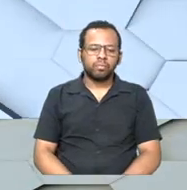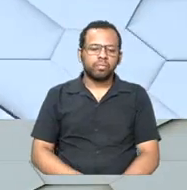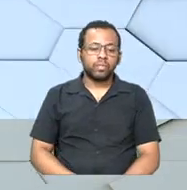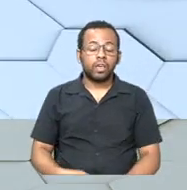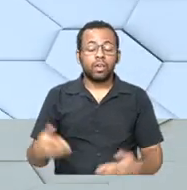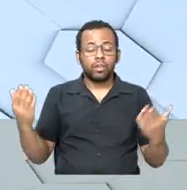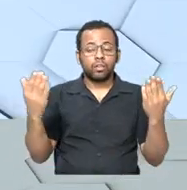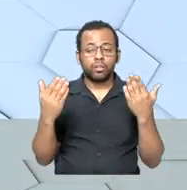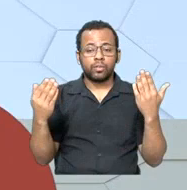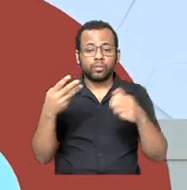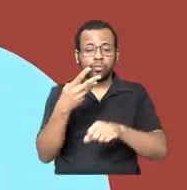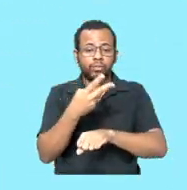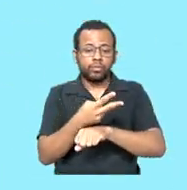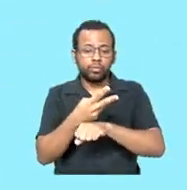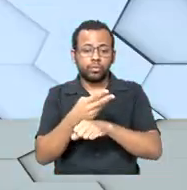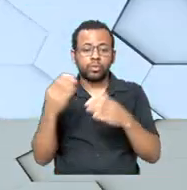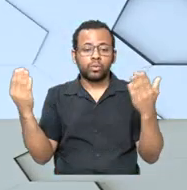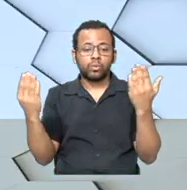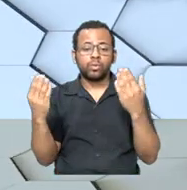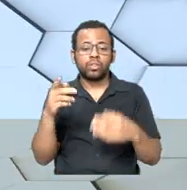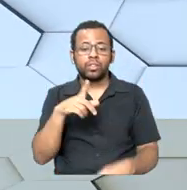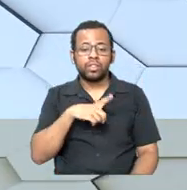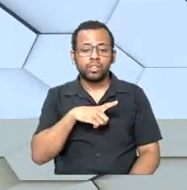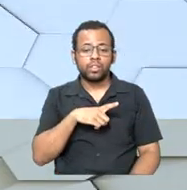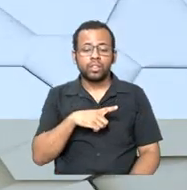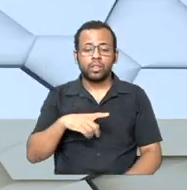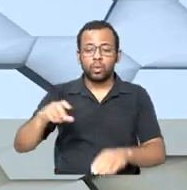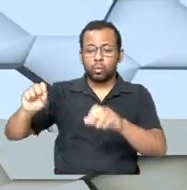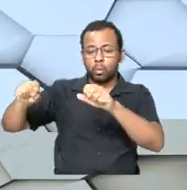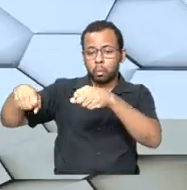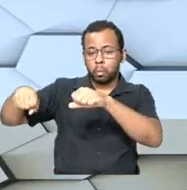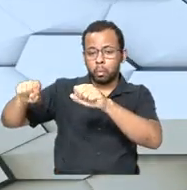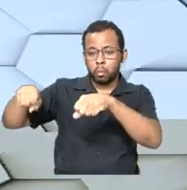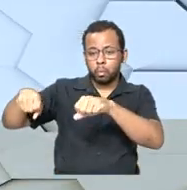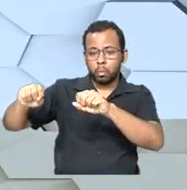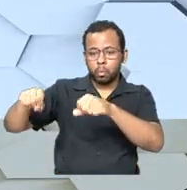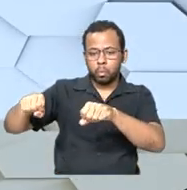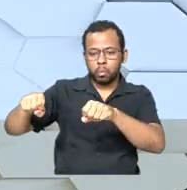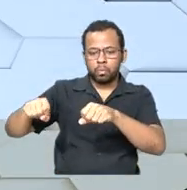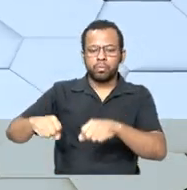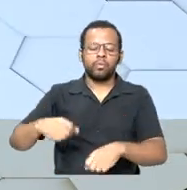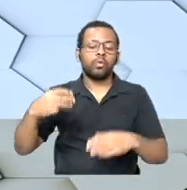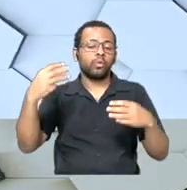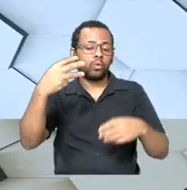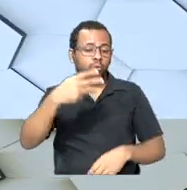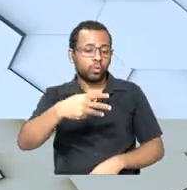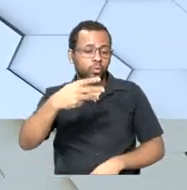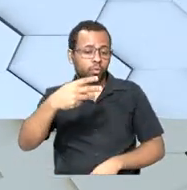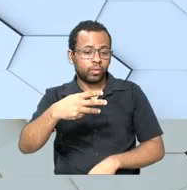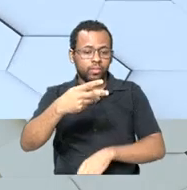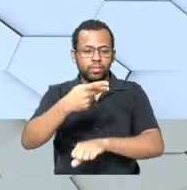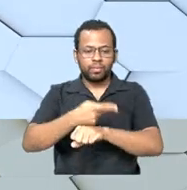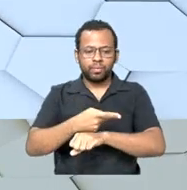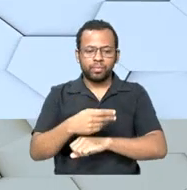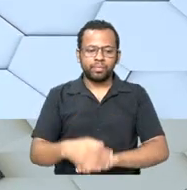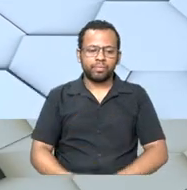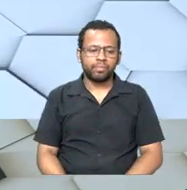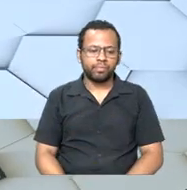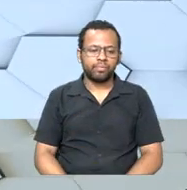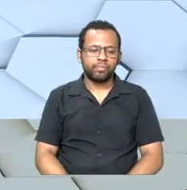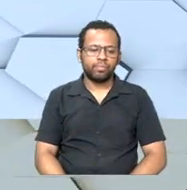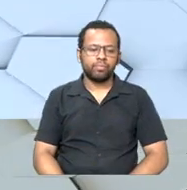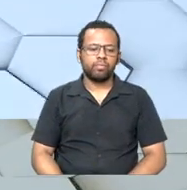no terceiro prêmio de hoje tem uma Honda Biz uma Honda Biz agora no terceiro